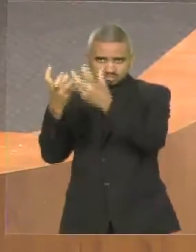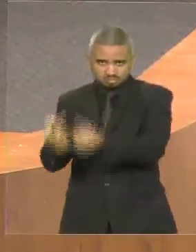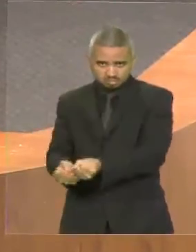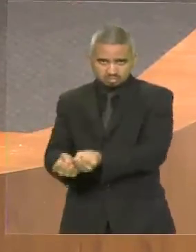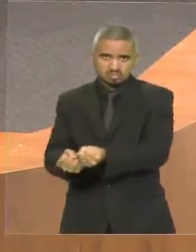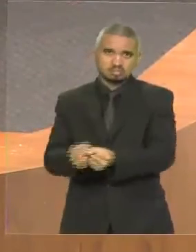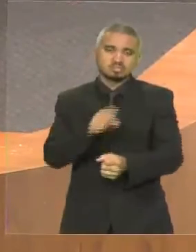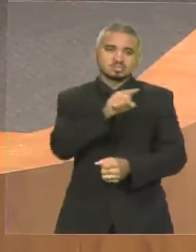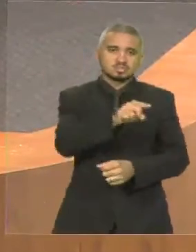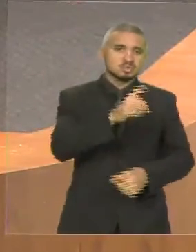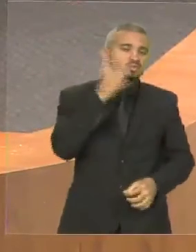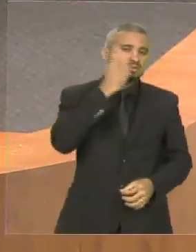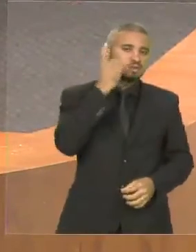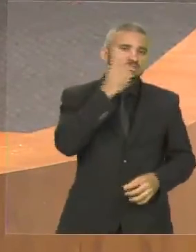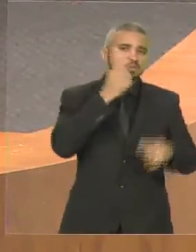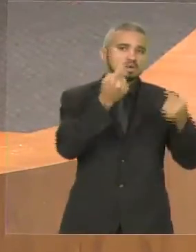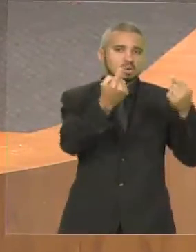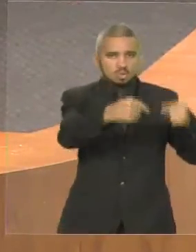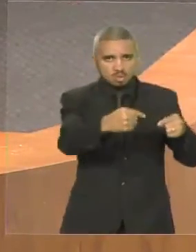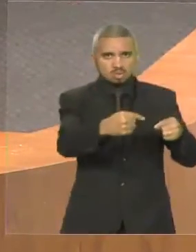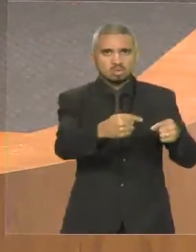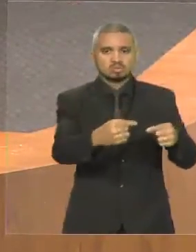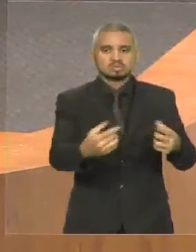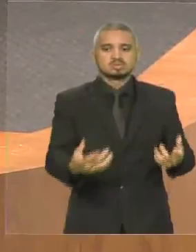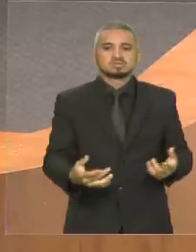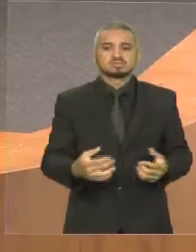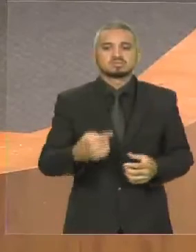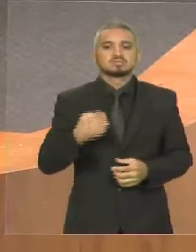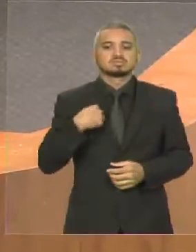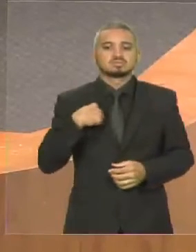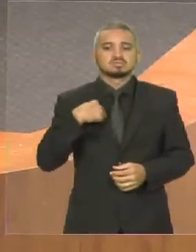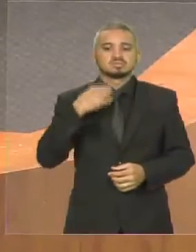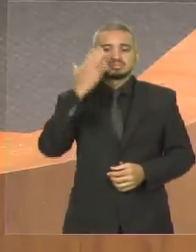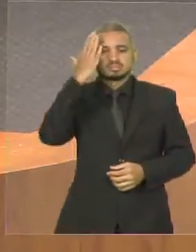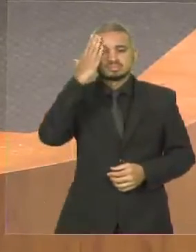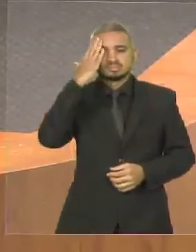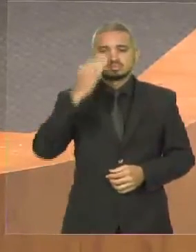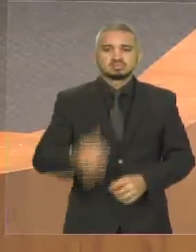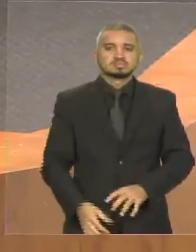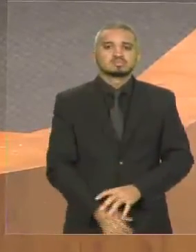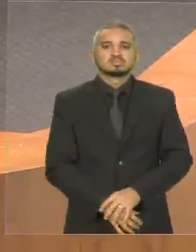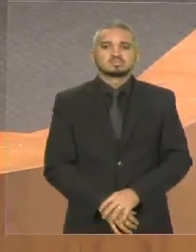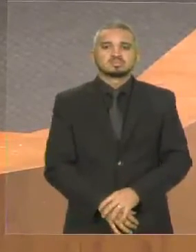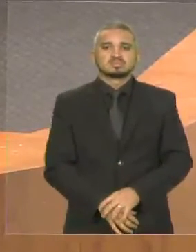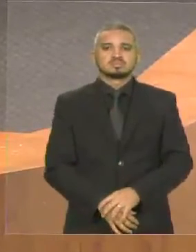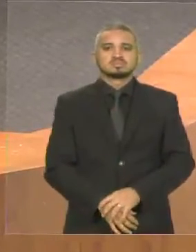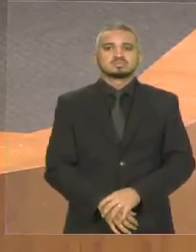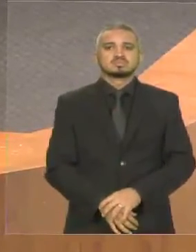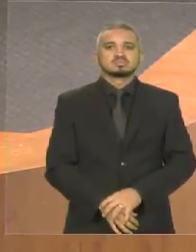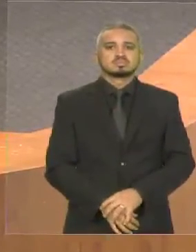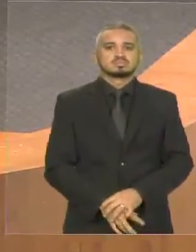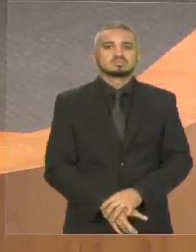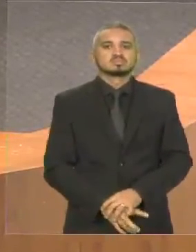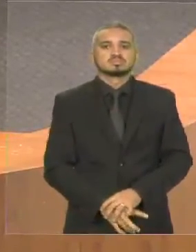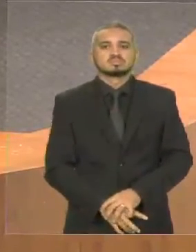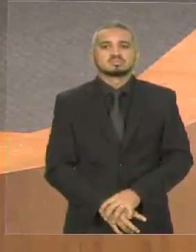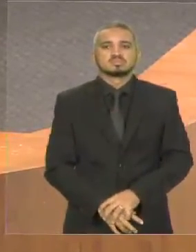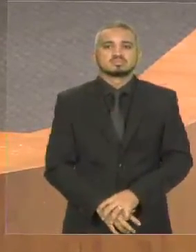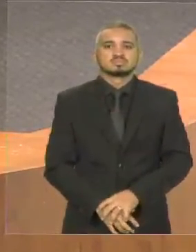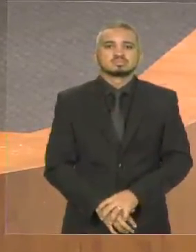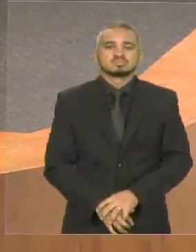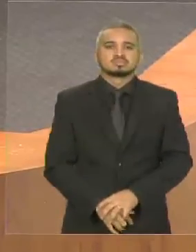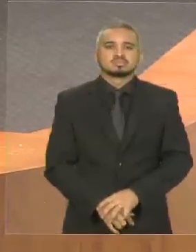avicultura e aqueles deputados que foram contra o pequeno produtor, a cadeia da avicultura e